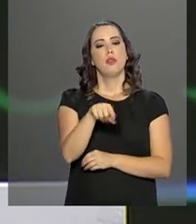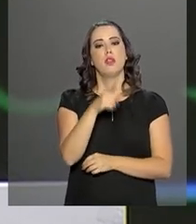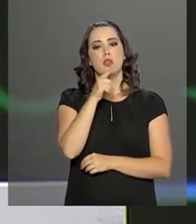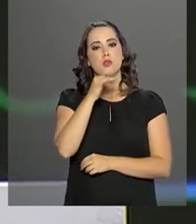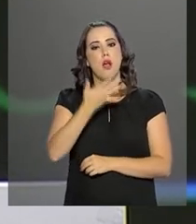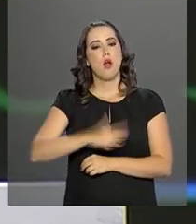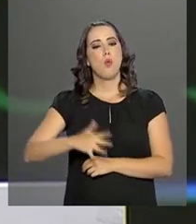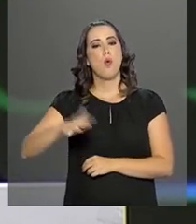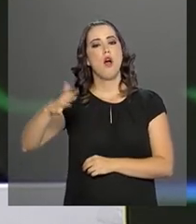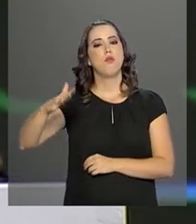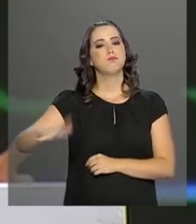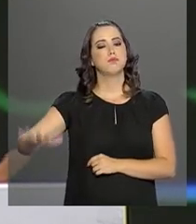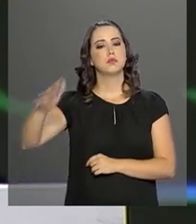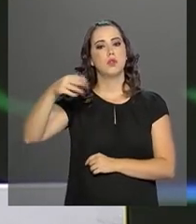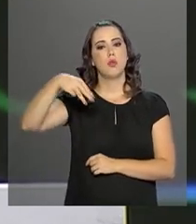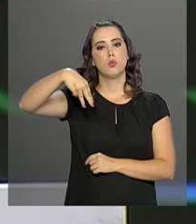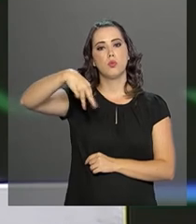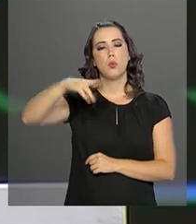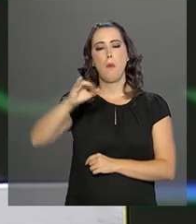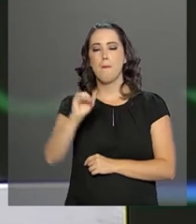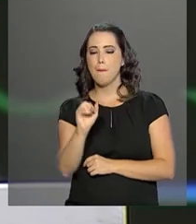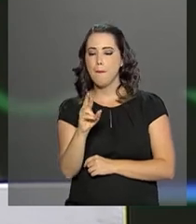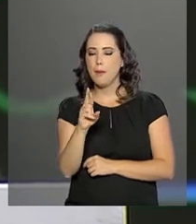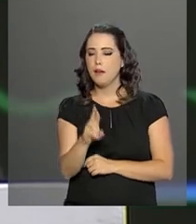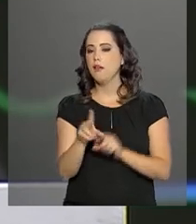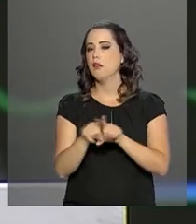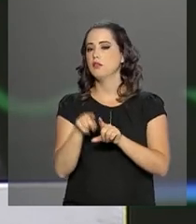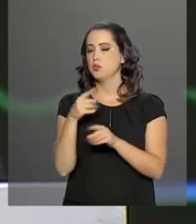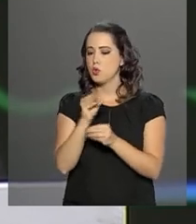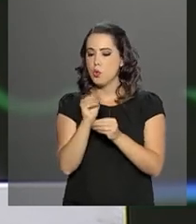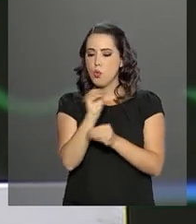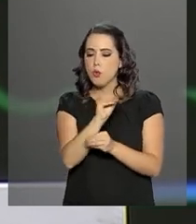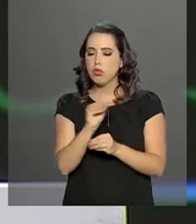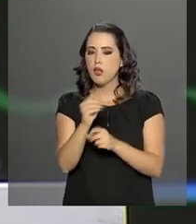águas marinhas, nós ampliamos essa preservação